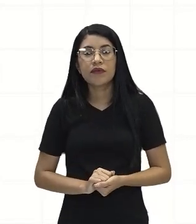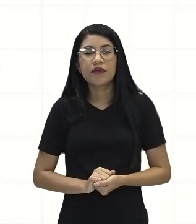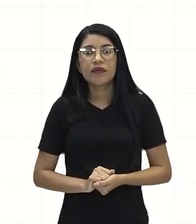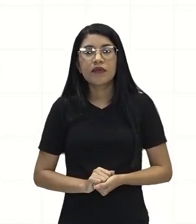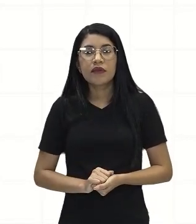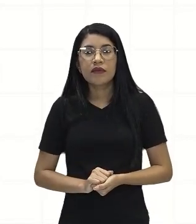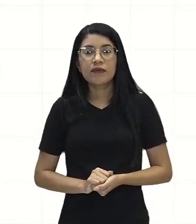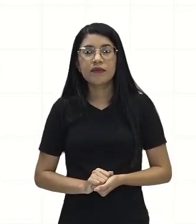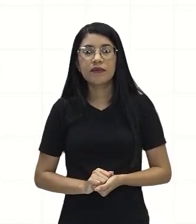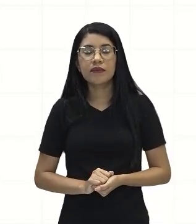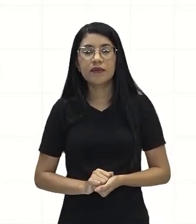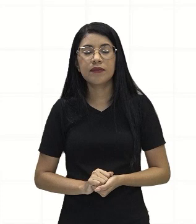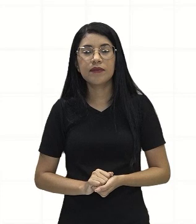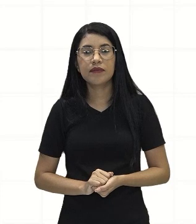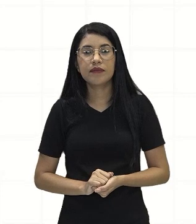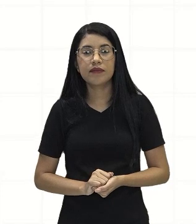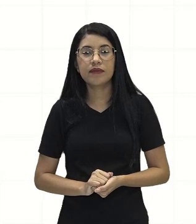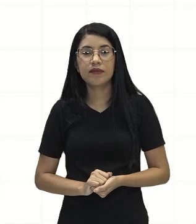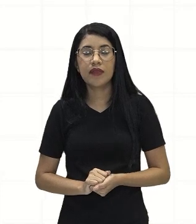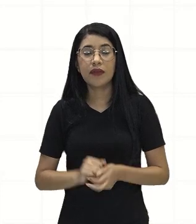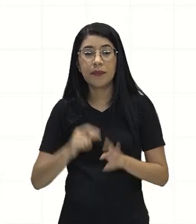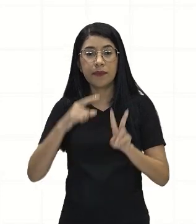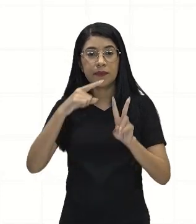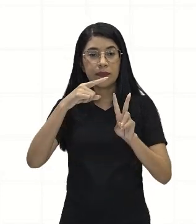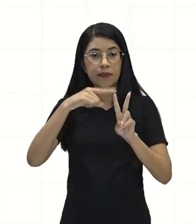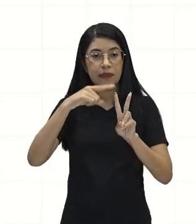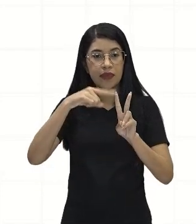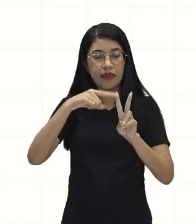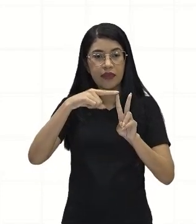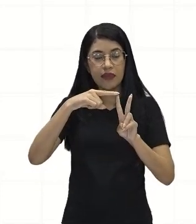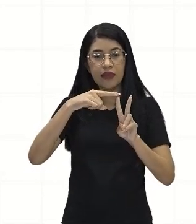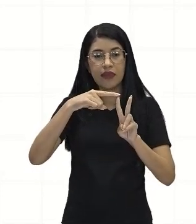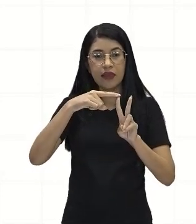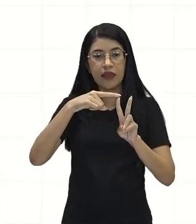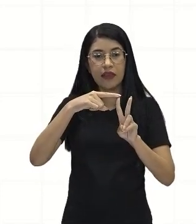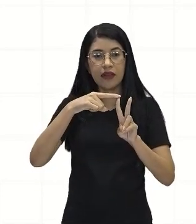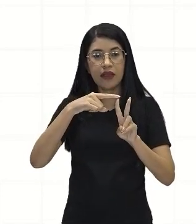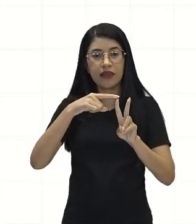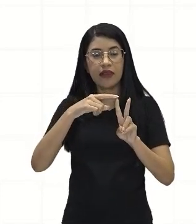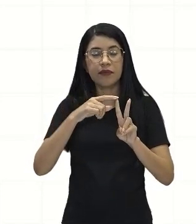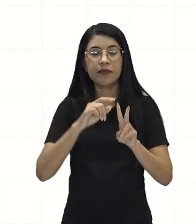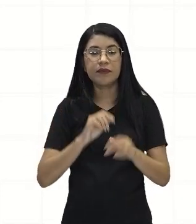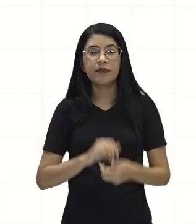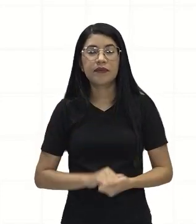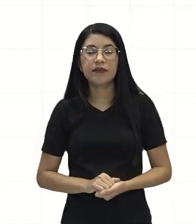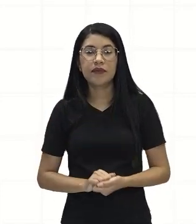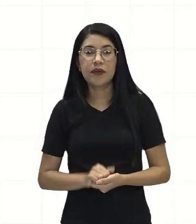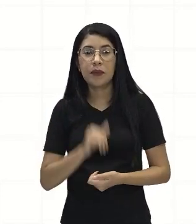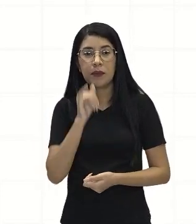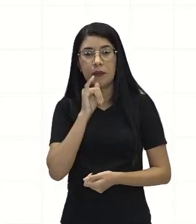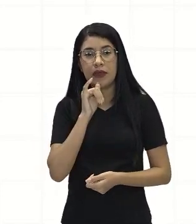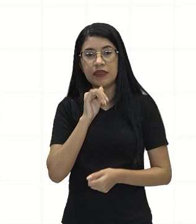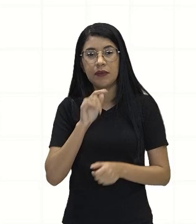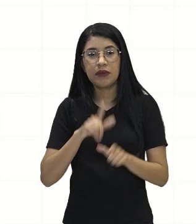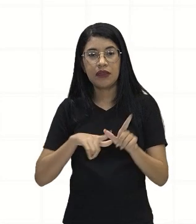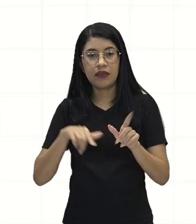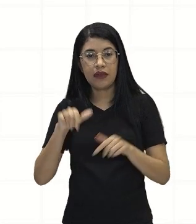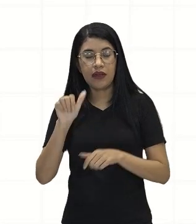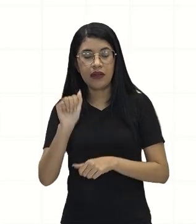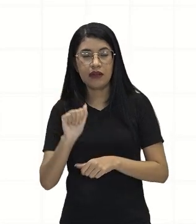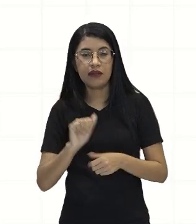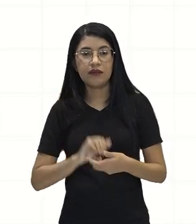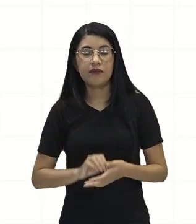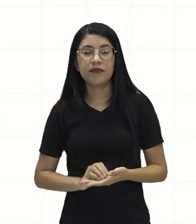olha. Qual é a raiz quadrada? Vamos ver se daqui, ó. Qual é a raiz